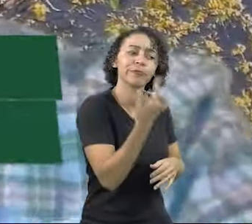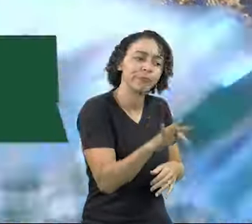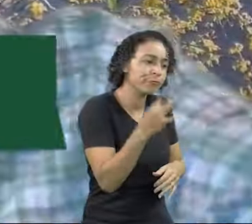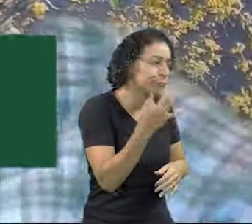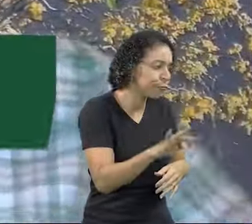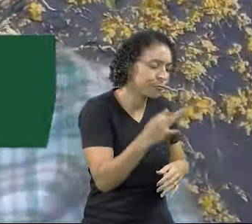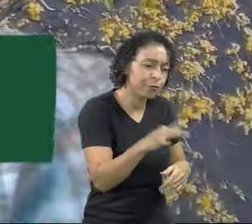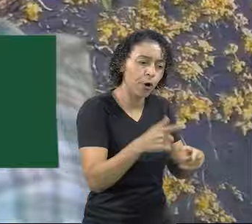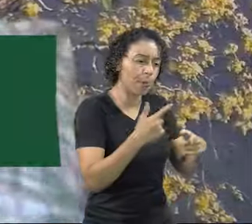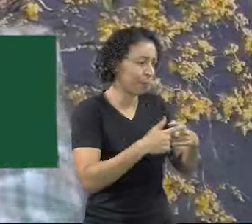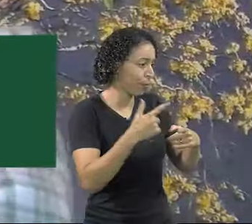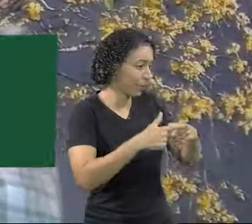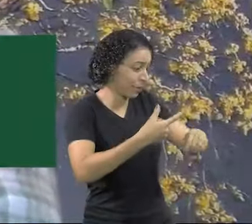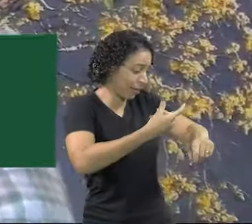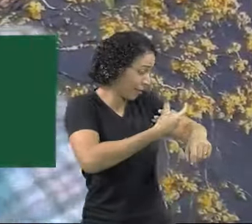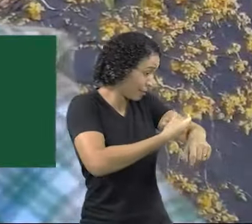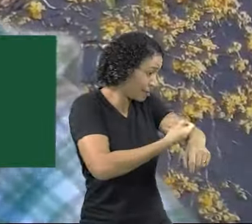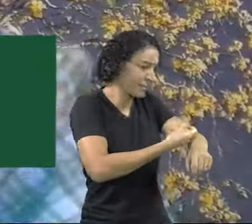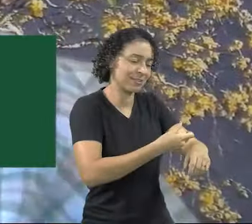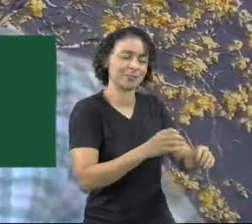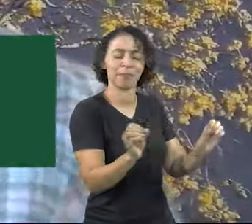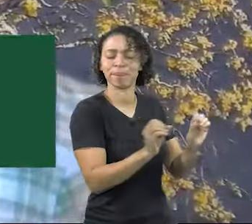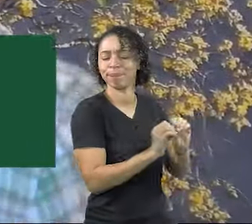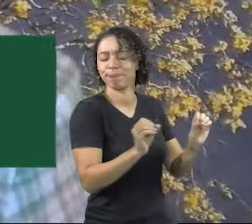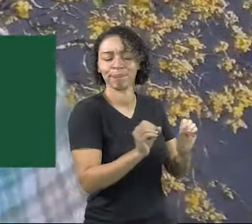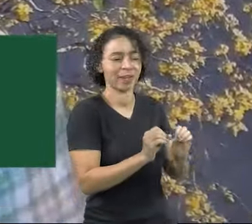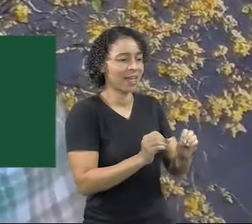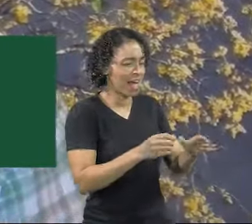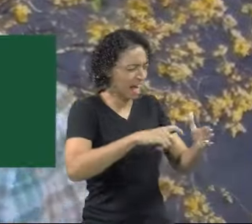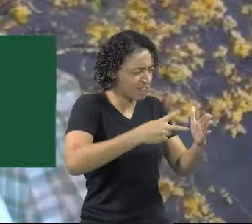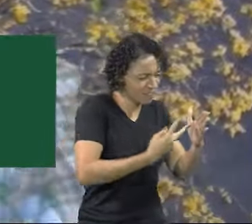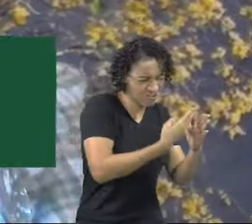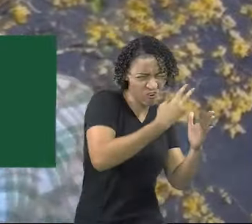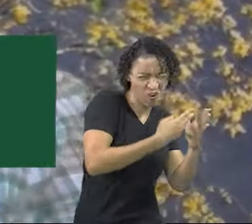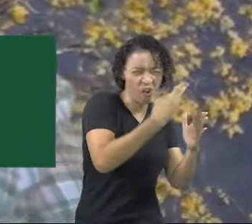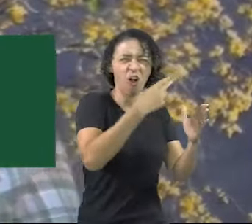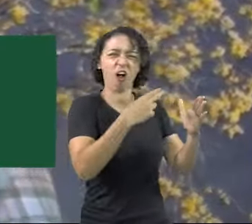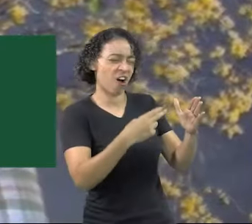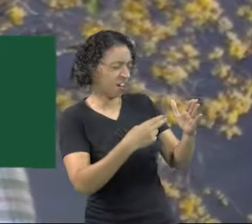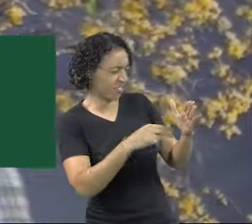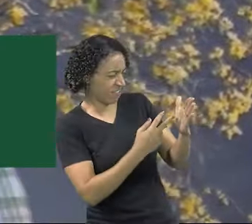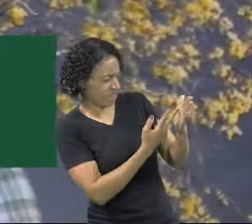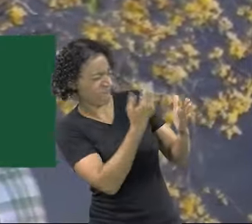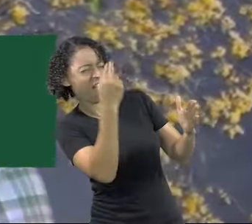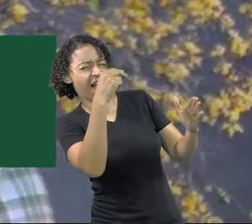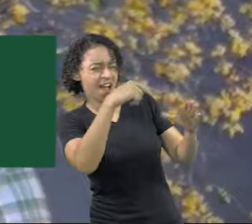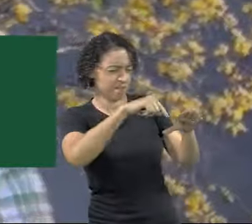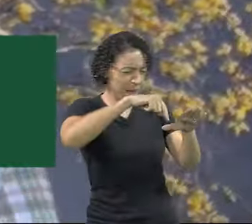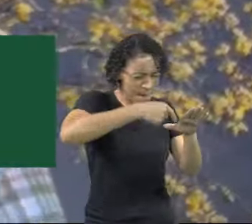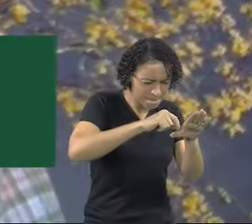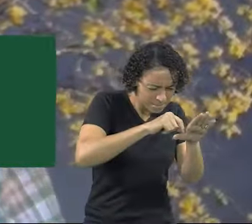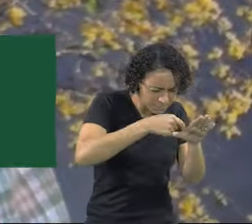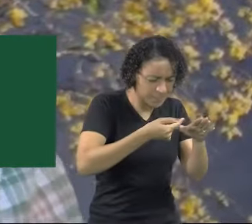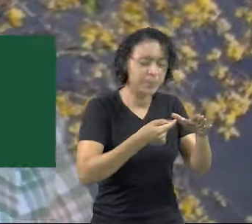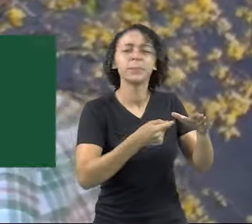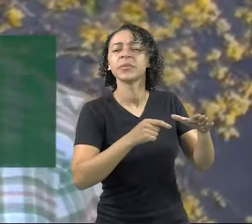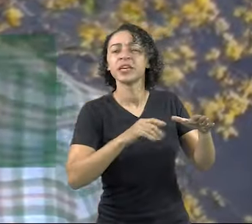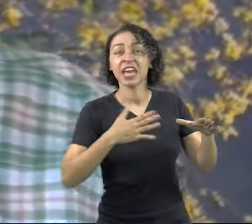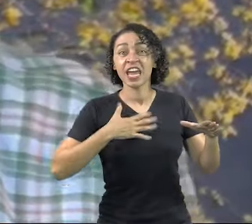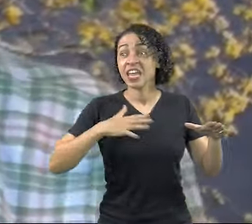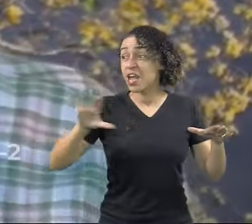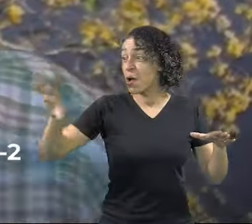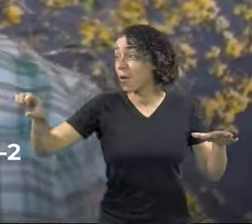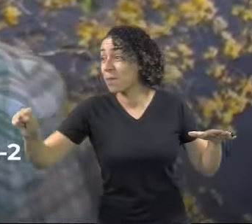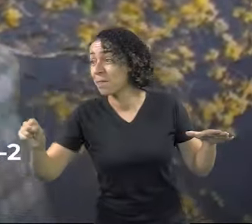pá pá mexe daqui e corta e rasga e eu me agarro na minha mãe e ele conseguiu tirar